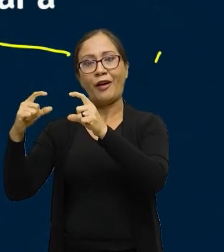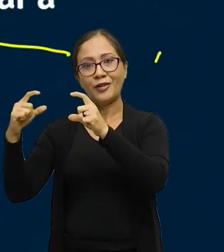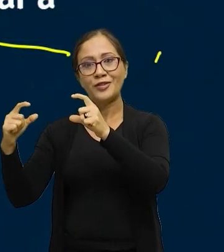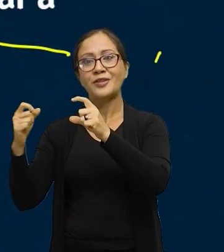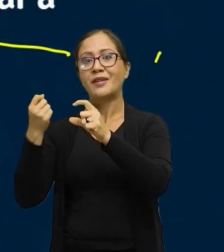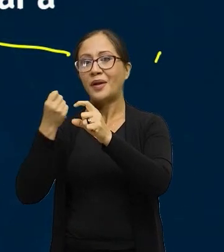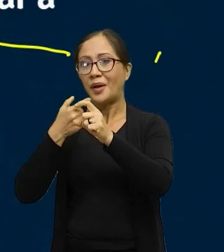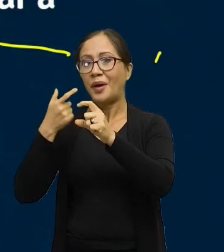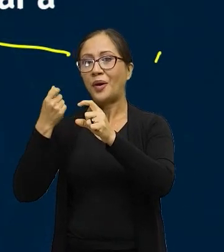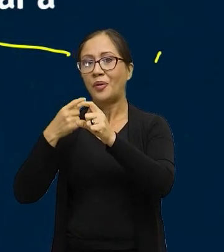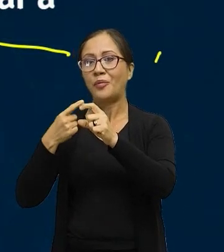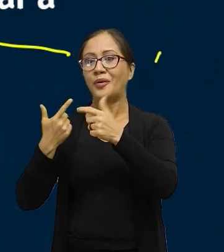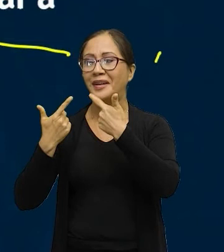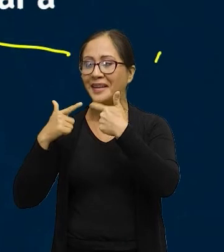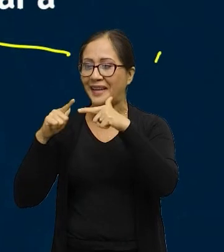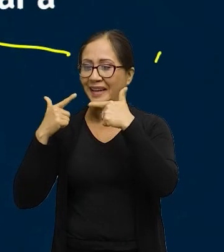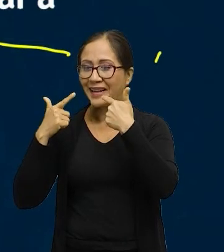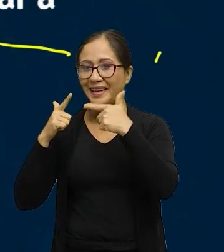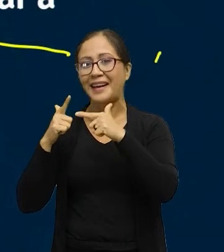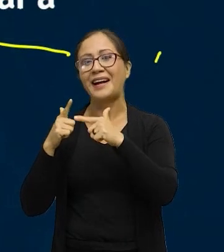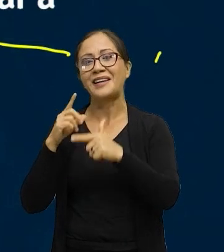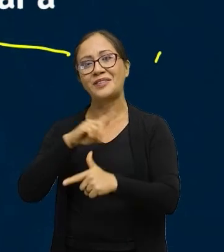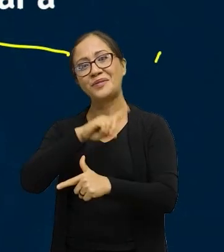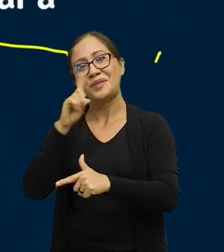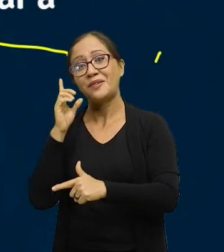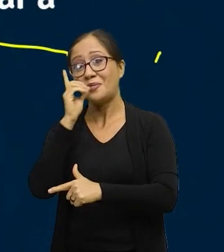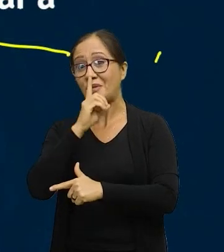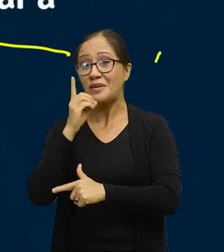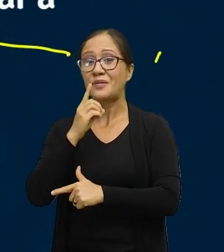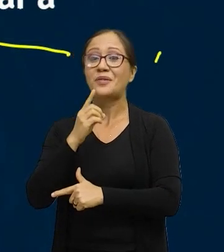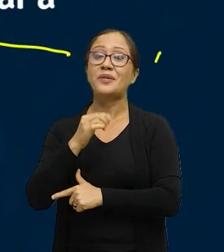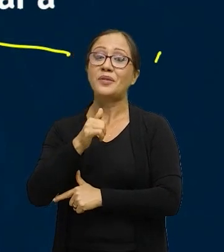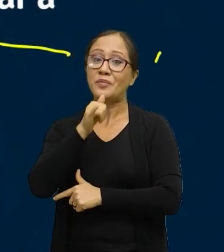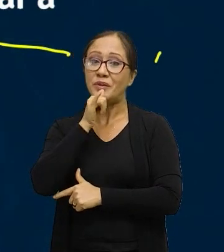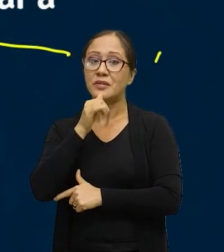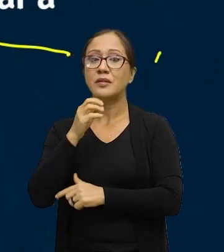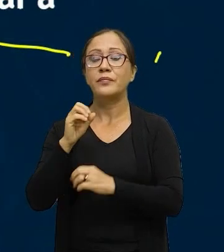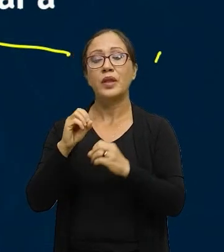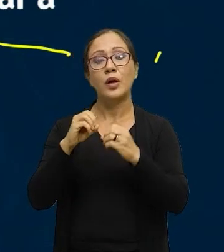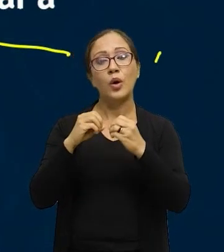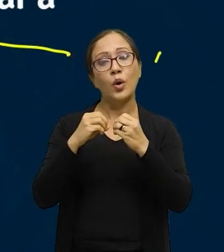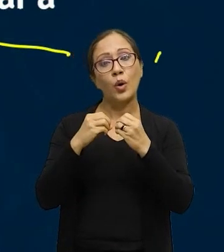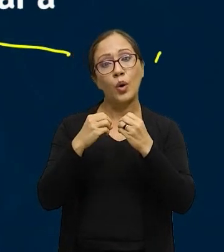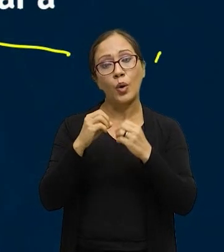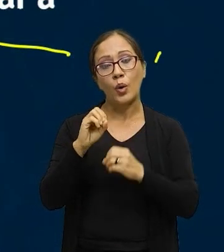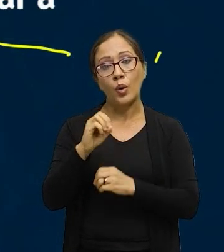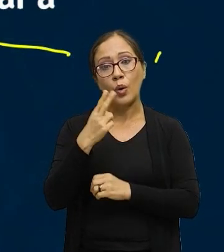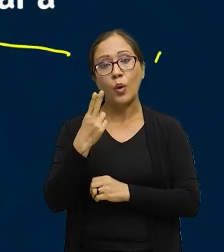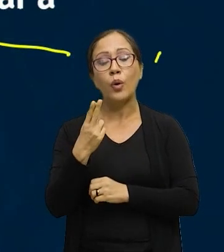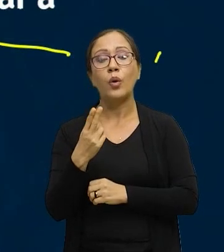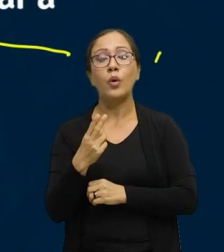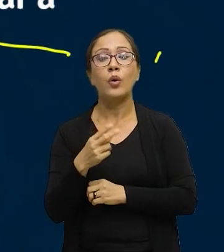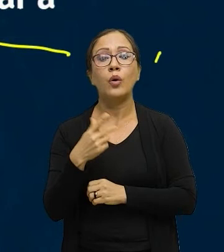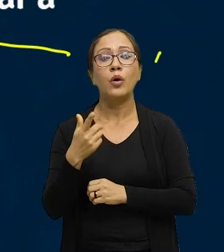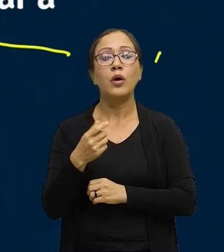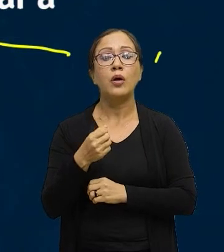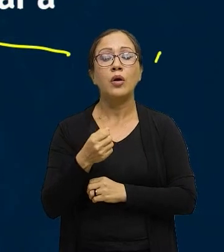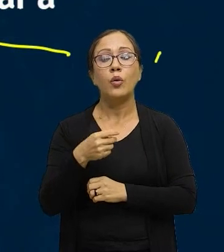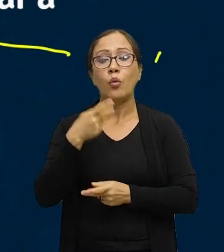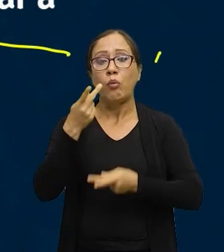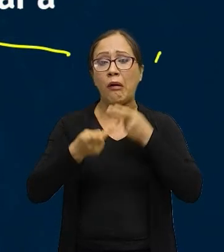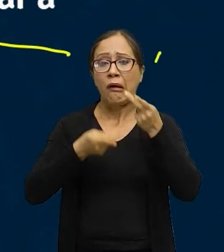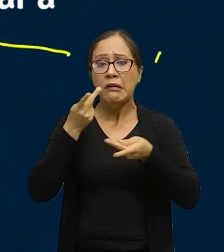te trazer uma graça no teu domingo. Ou então, qual é a crítica? De que ele está